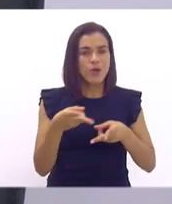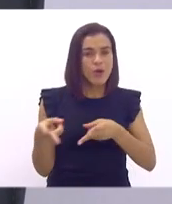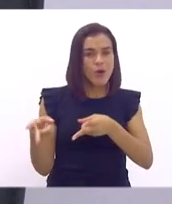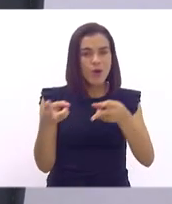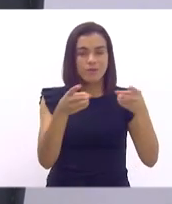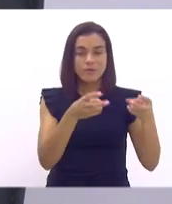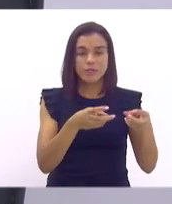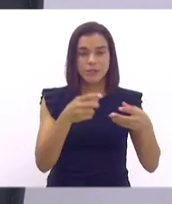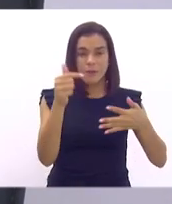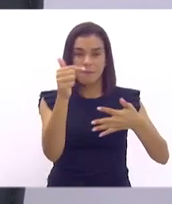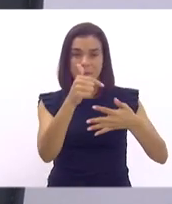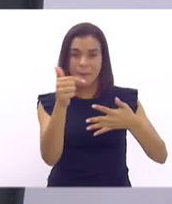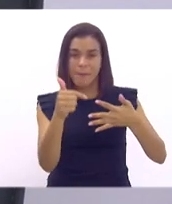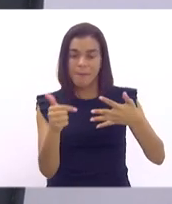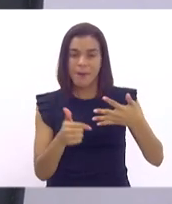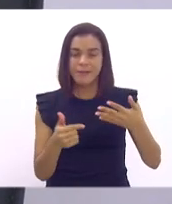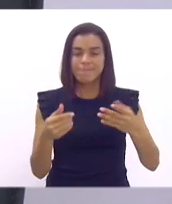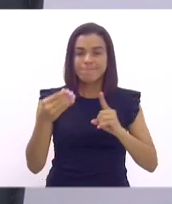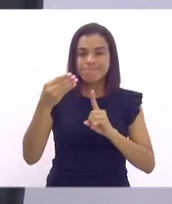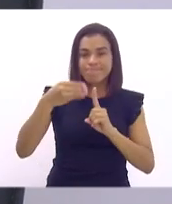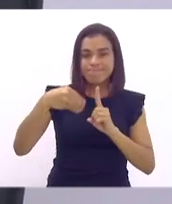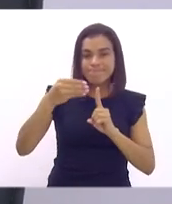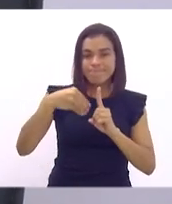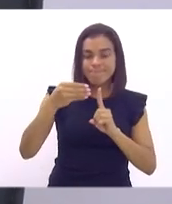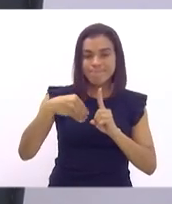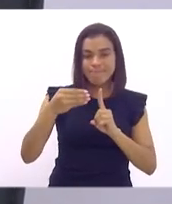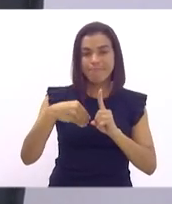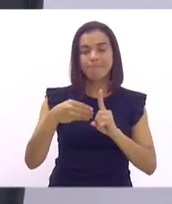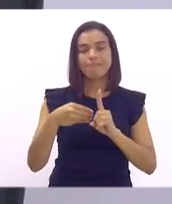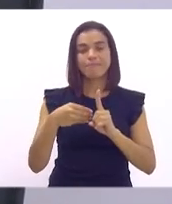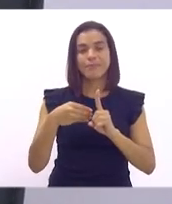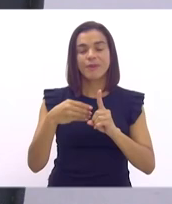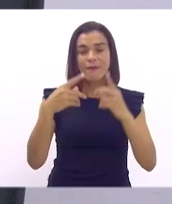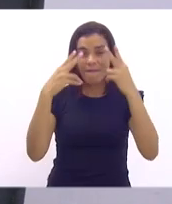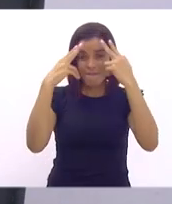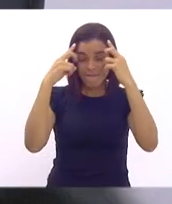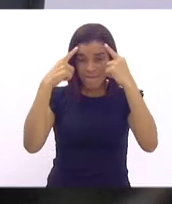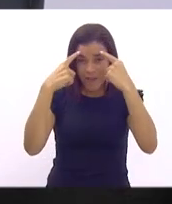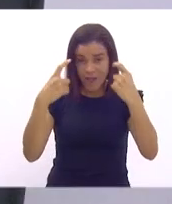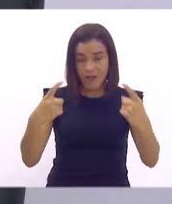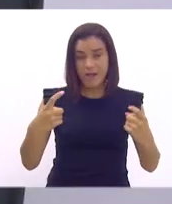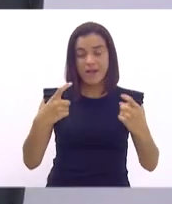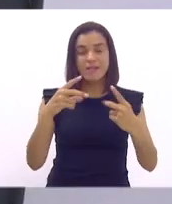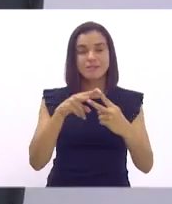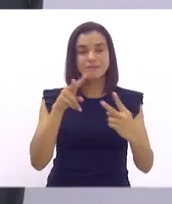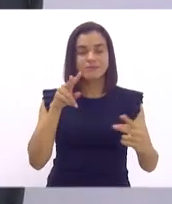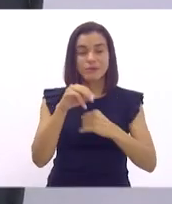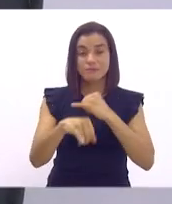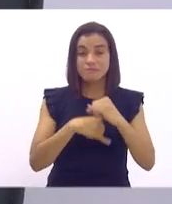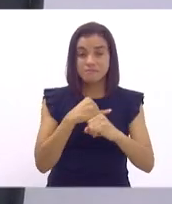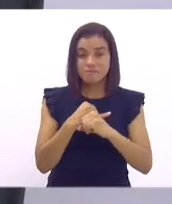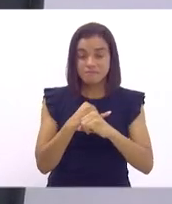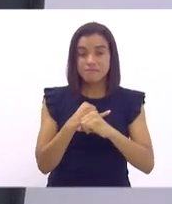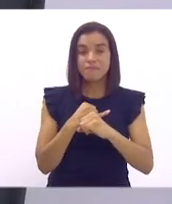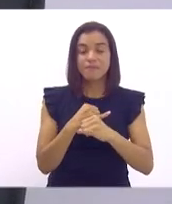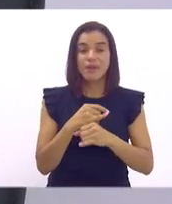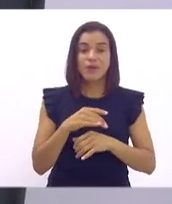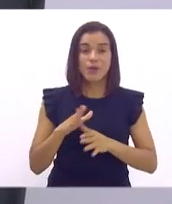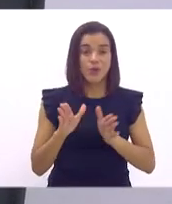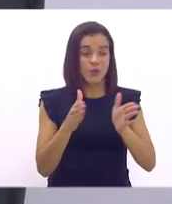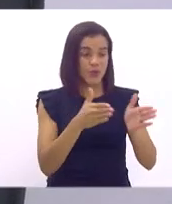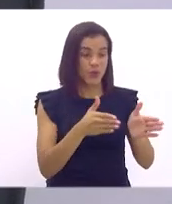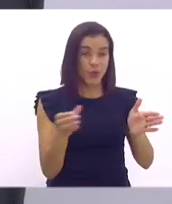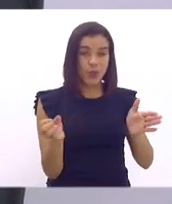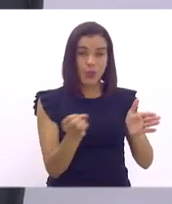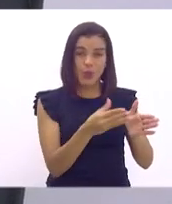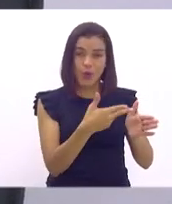dos pontos sensíveis do enfrentamento à violência cibernética é, se de um lado é algo muito novo